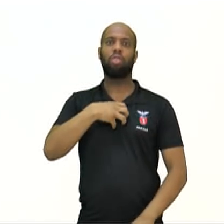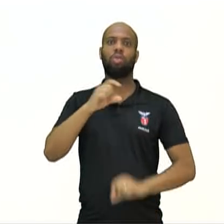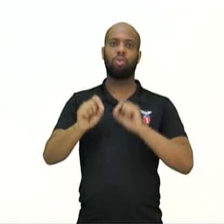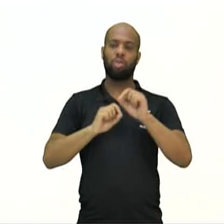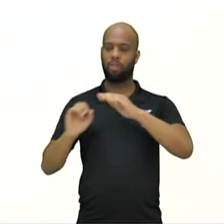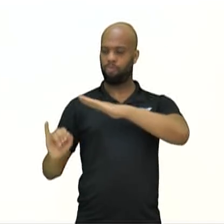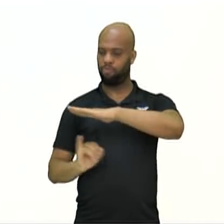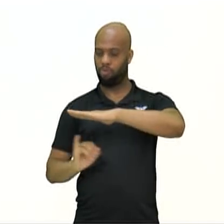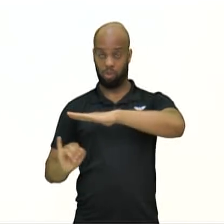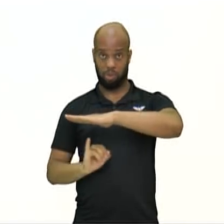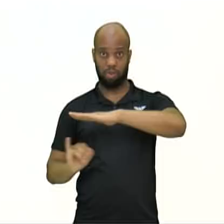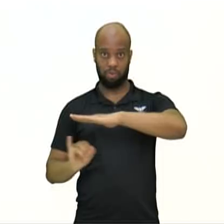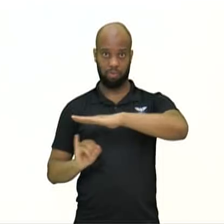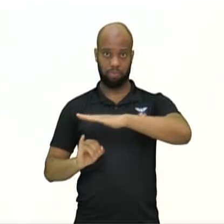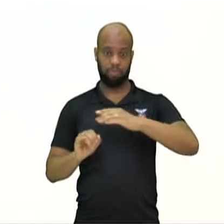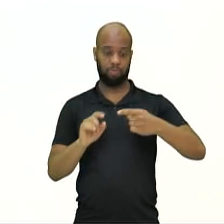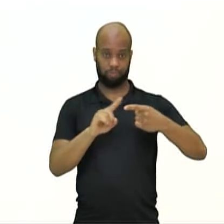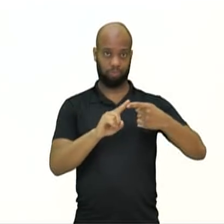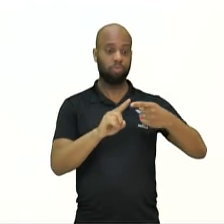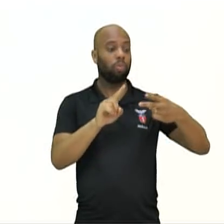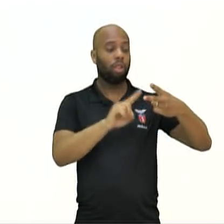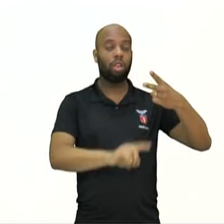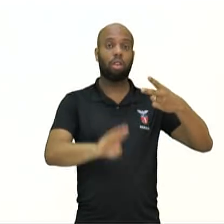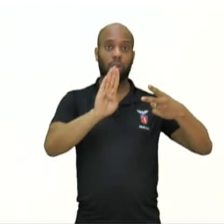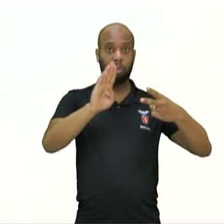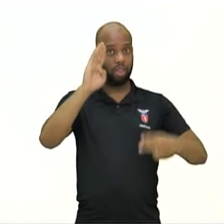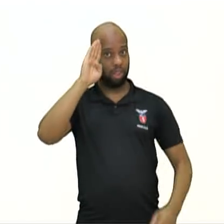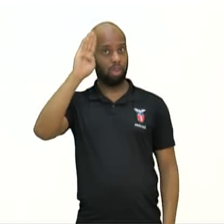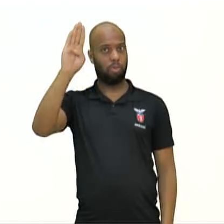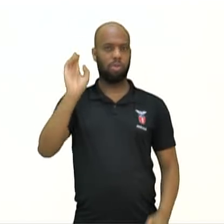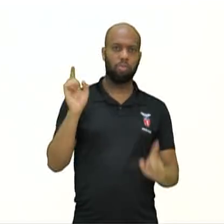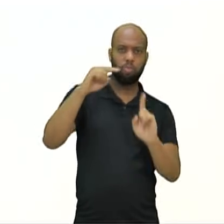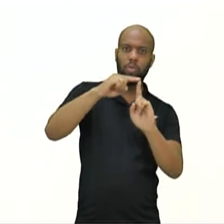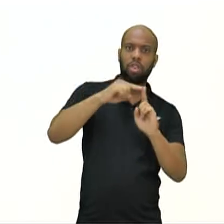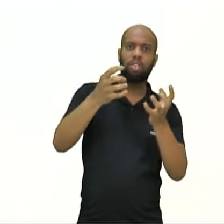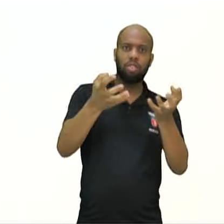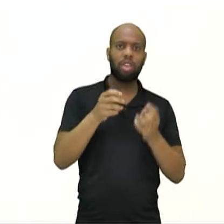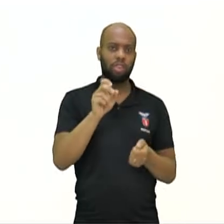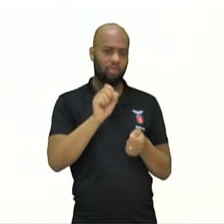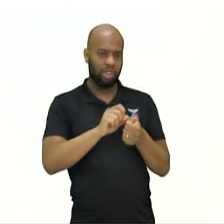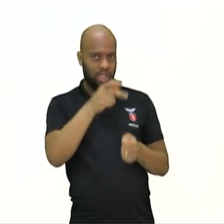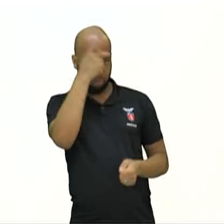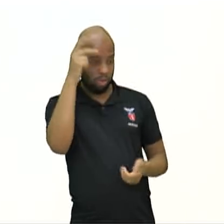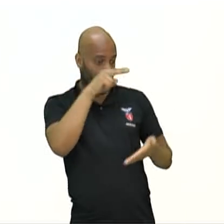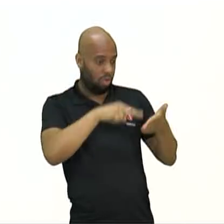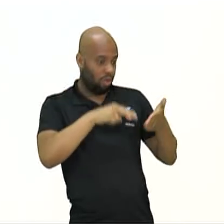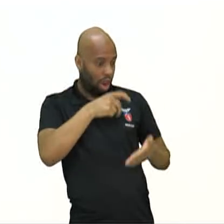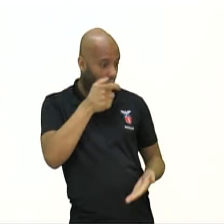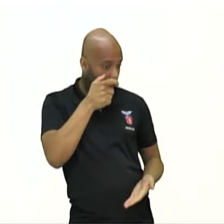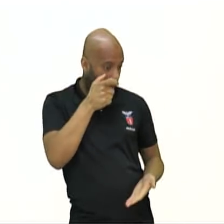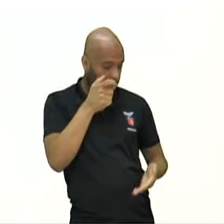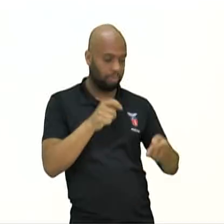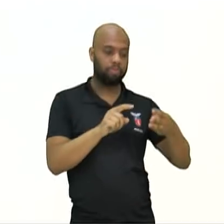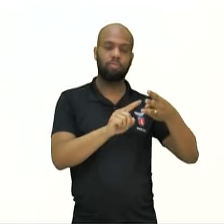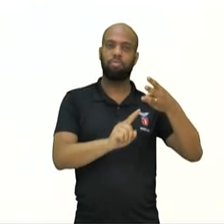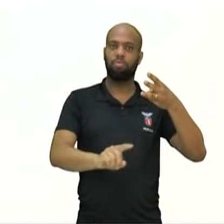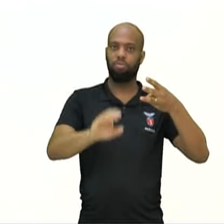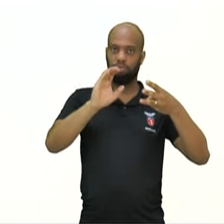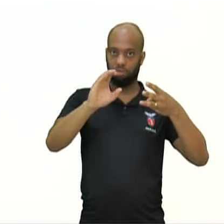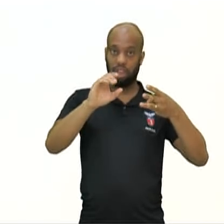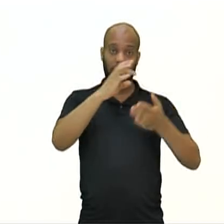e informal, tá? B. Seu principal objetivo é entreter as pessoas. C.